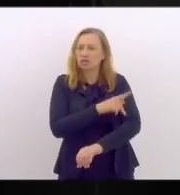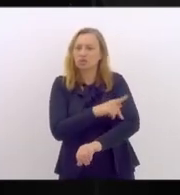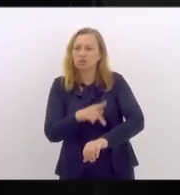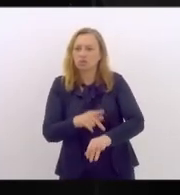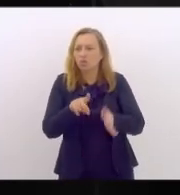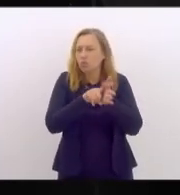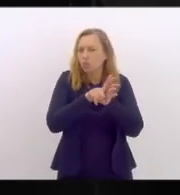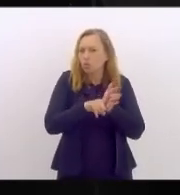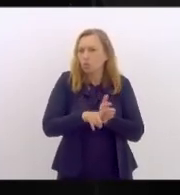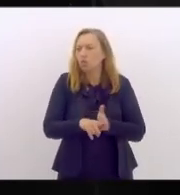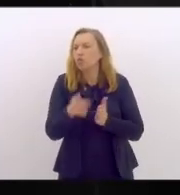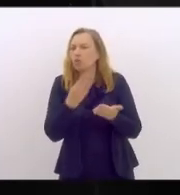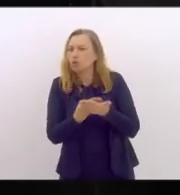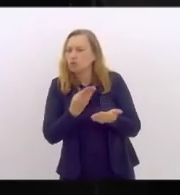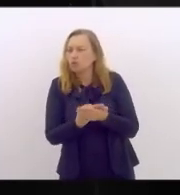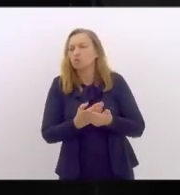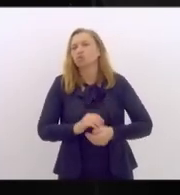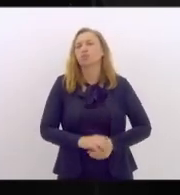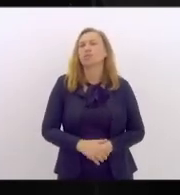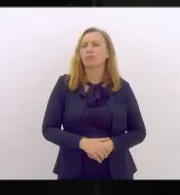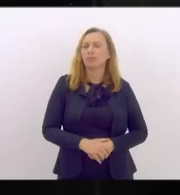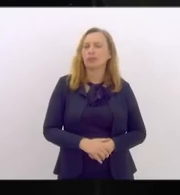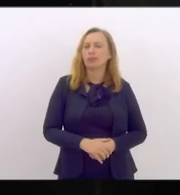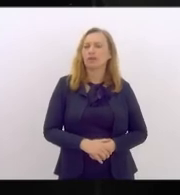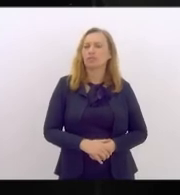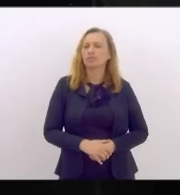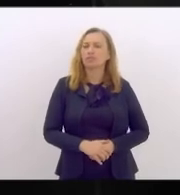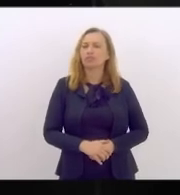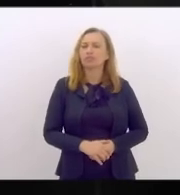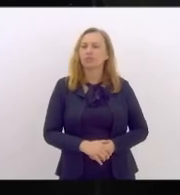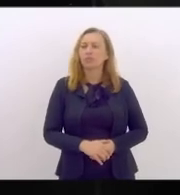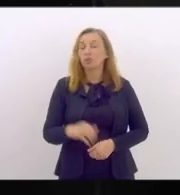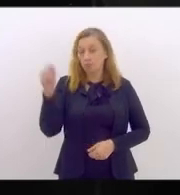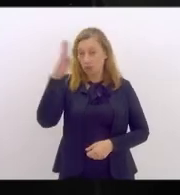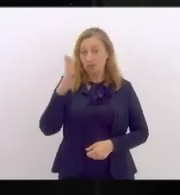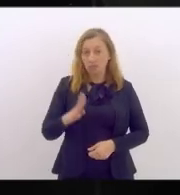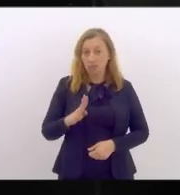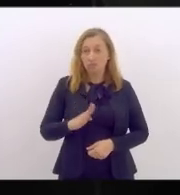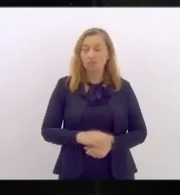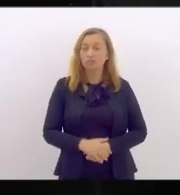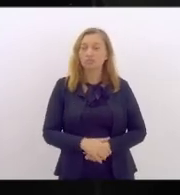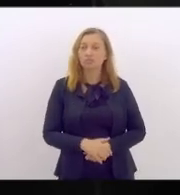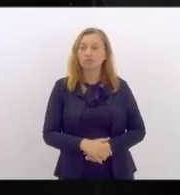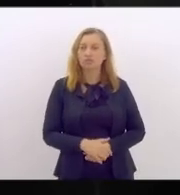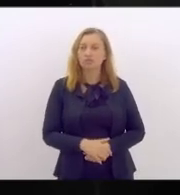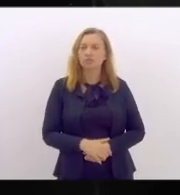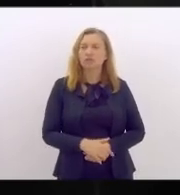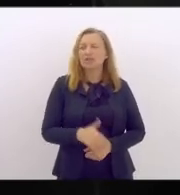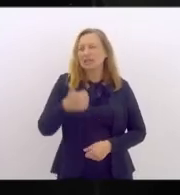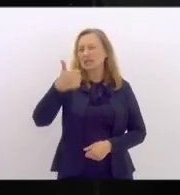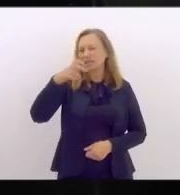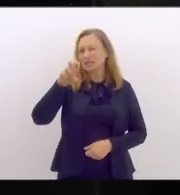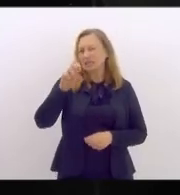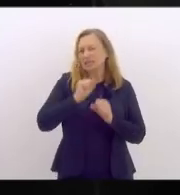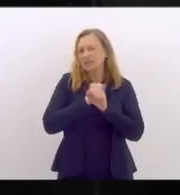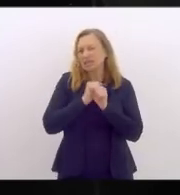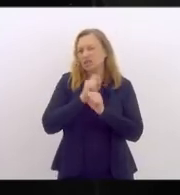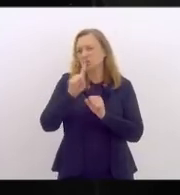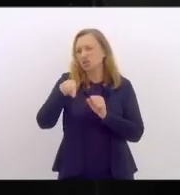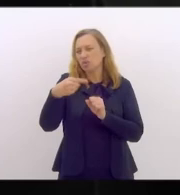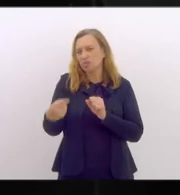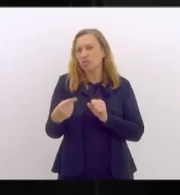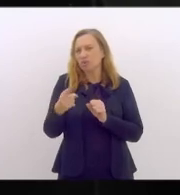pesquisa estudo enfim isso é um aspecto importante o Brasil ainda 20 15 anos quase 15 anos depois